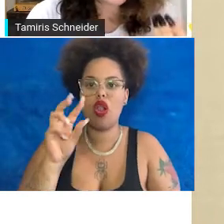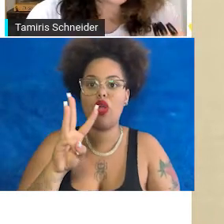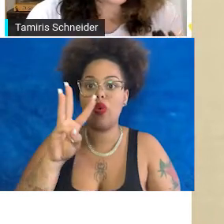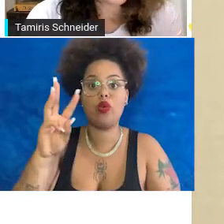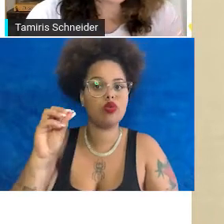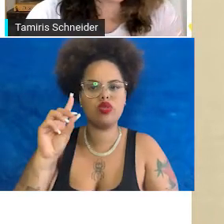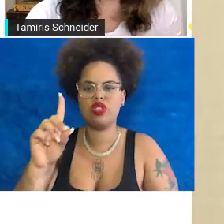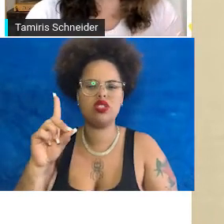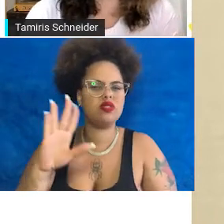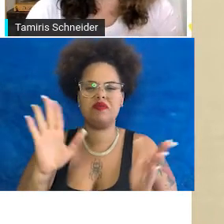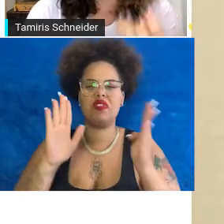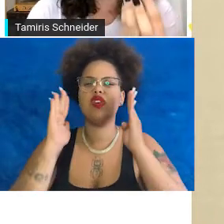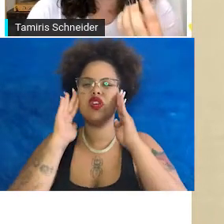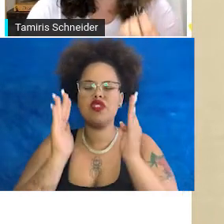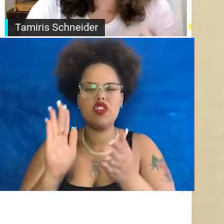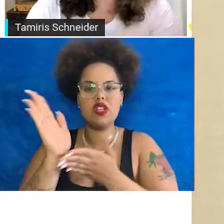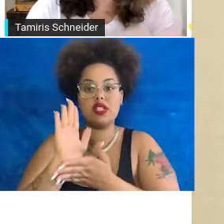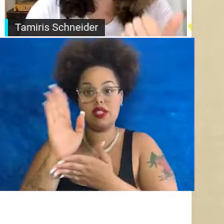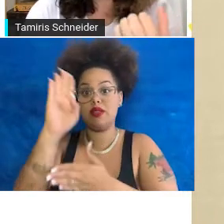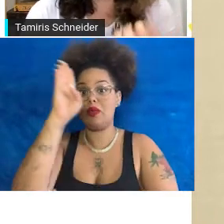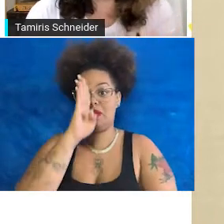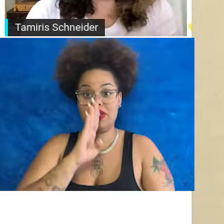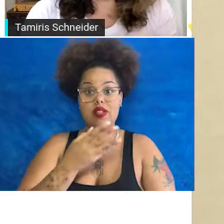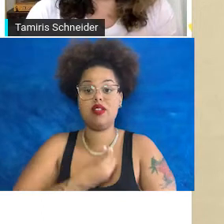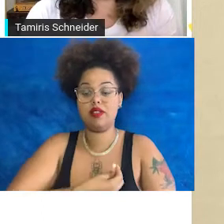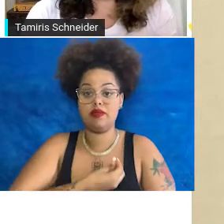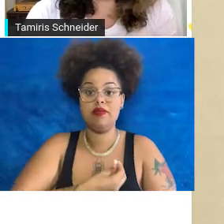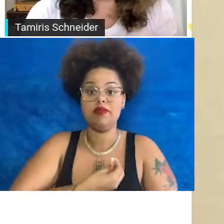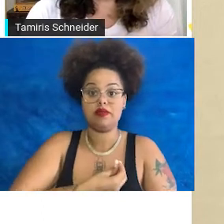cinema brasileiro, que está ali,